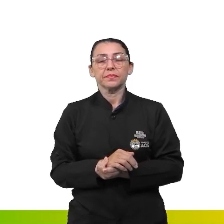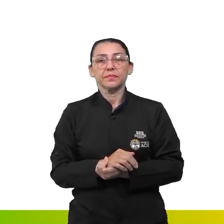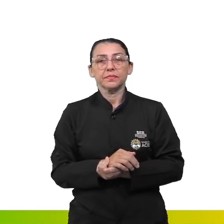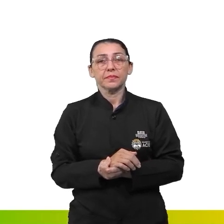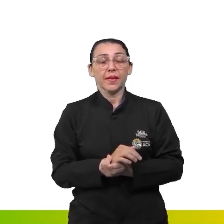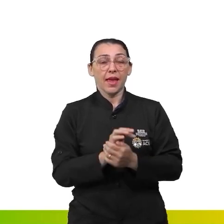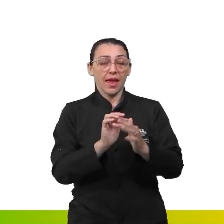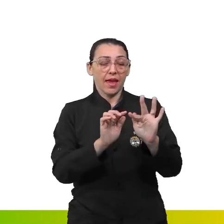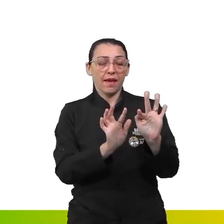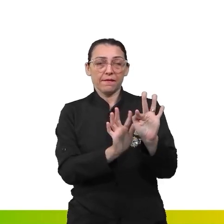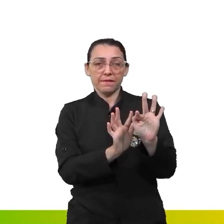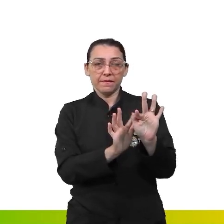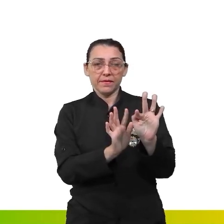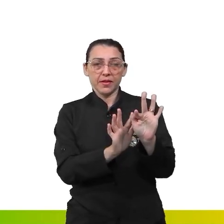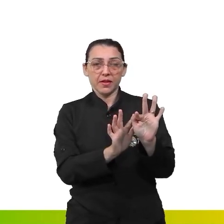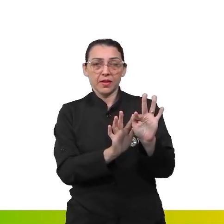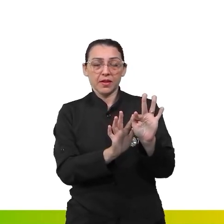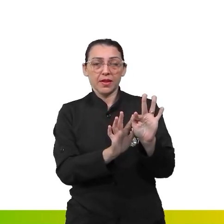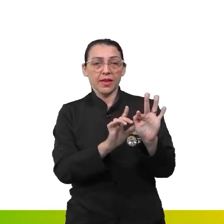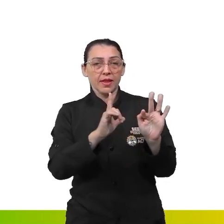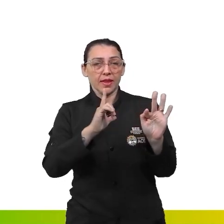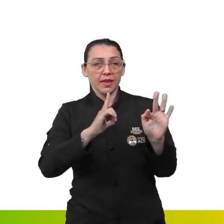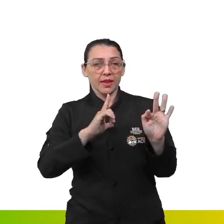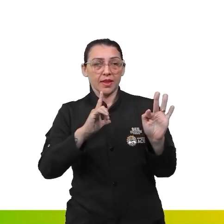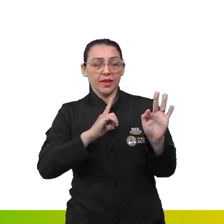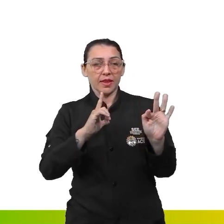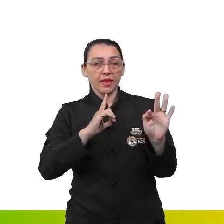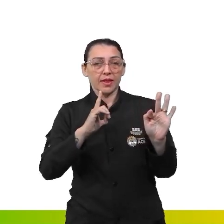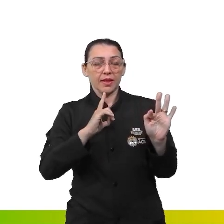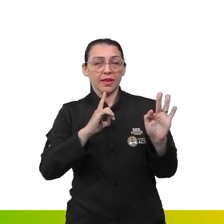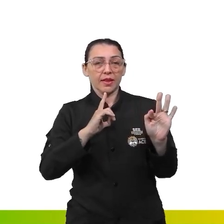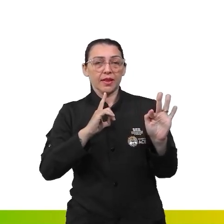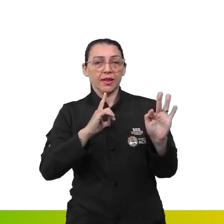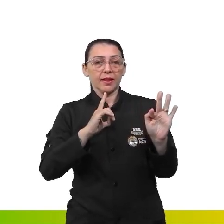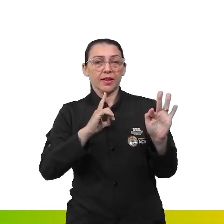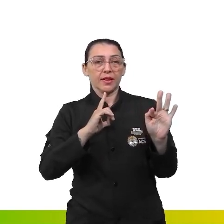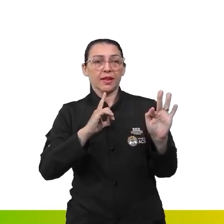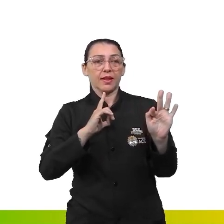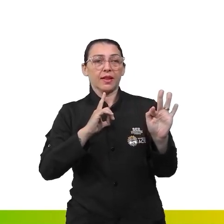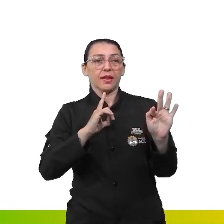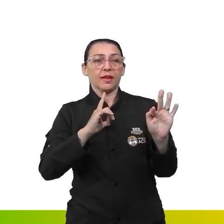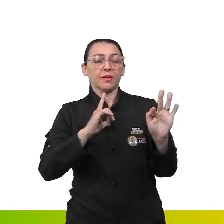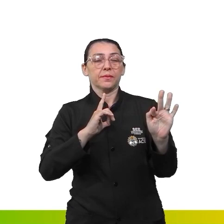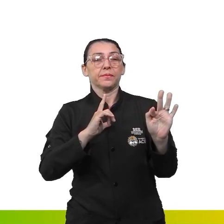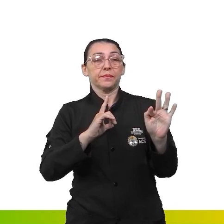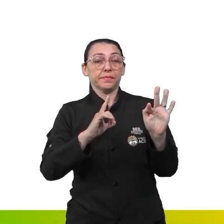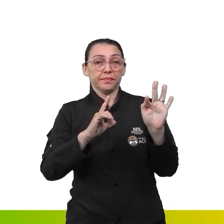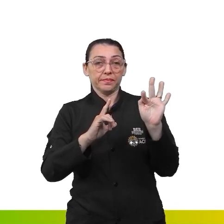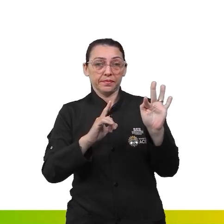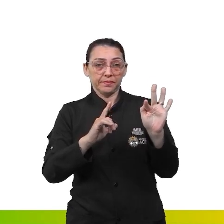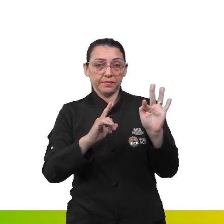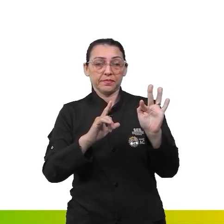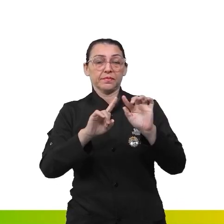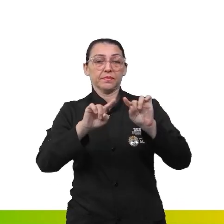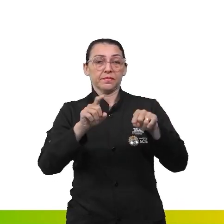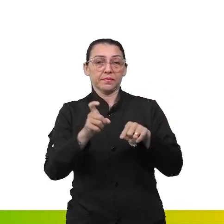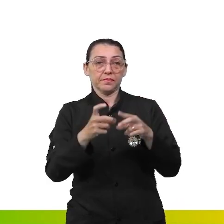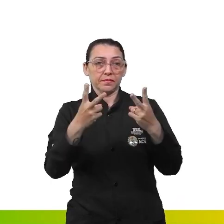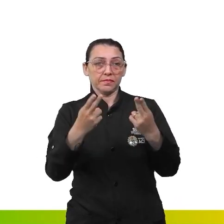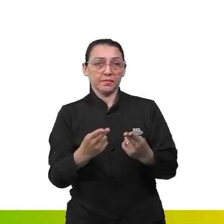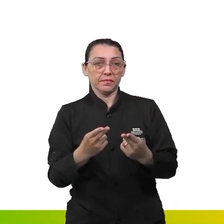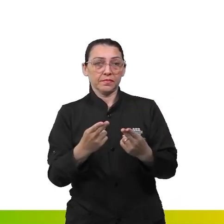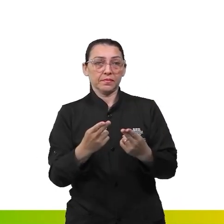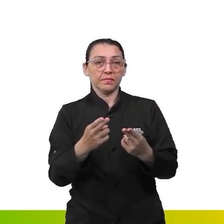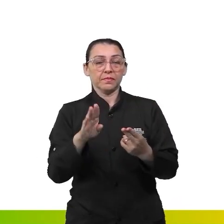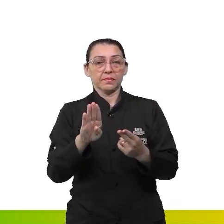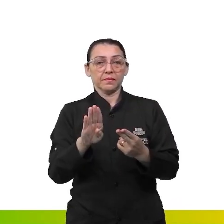f que tem a seguinte lei de formação. F de x igual a